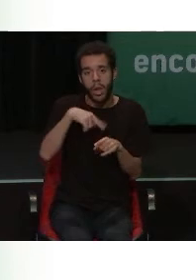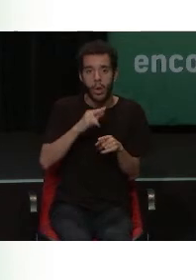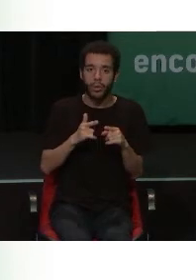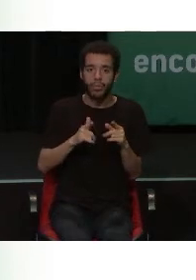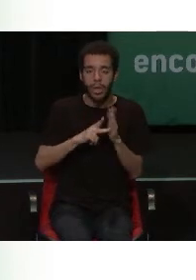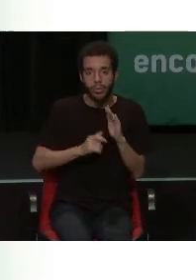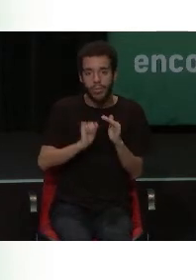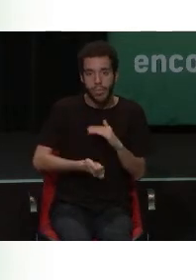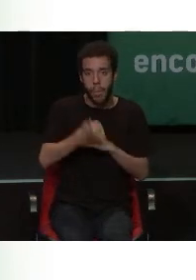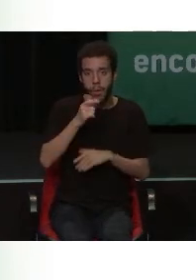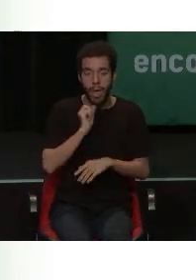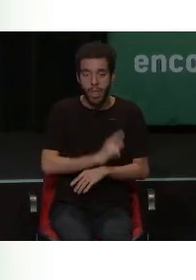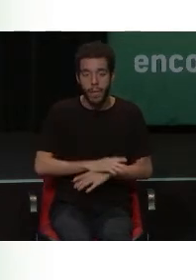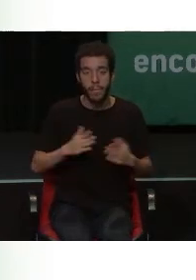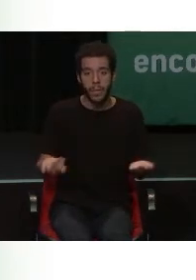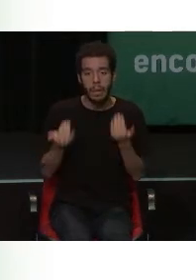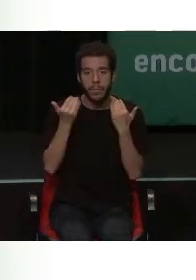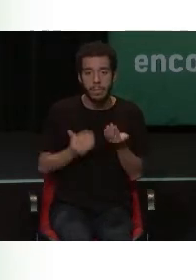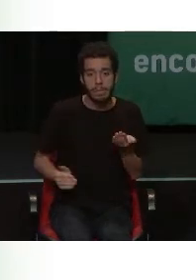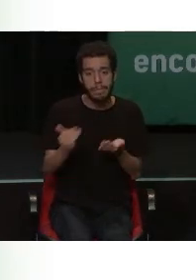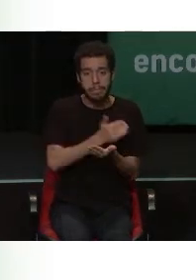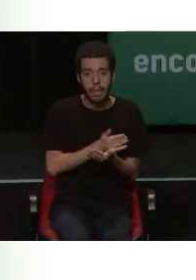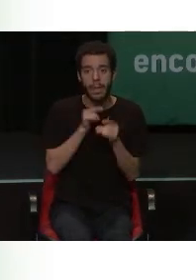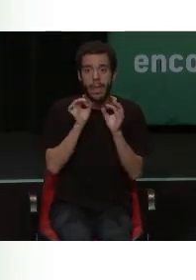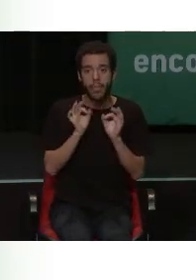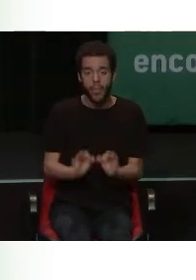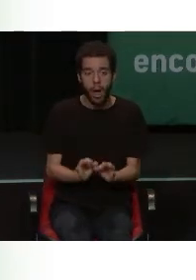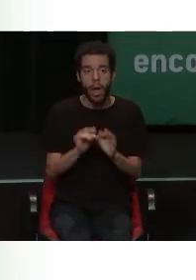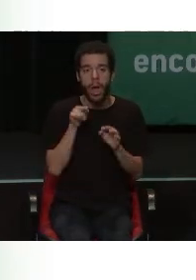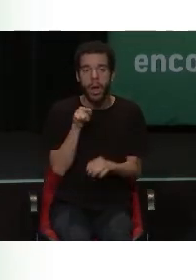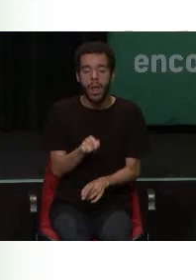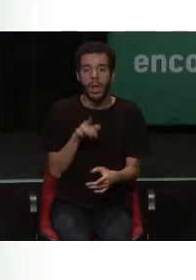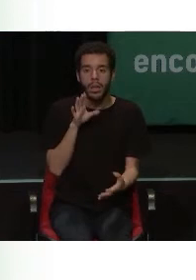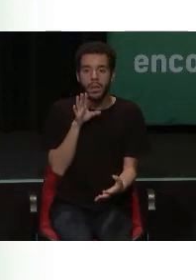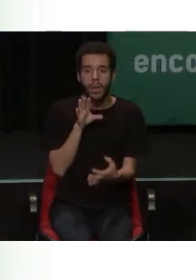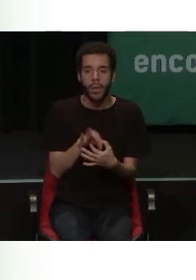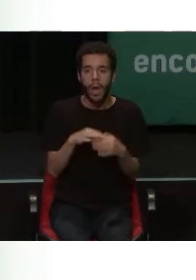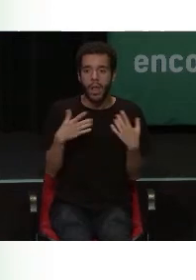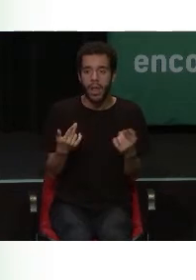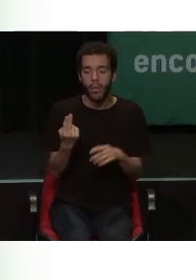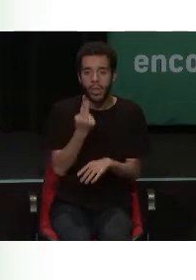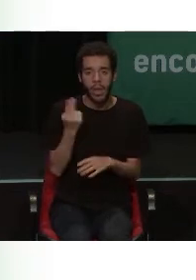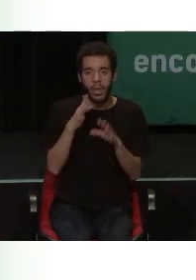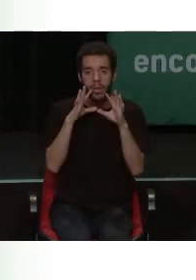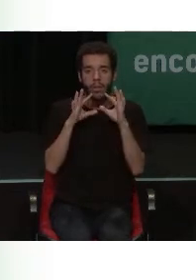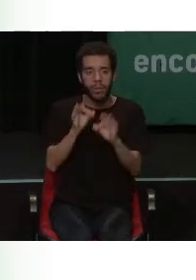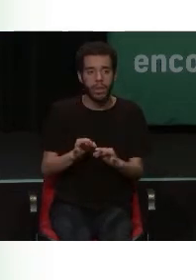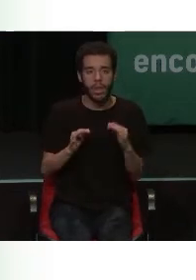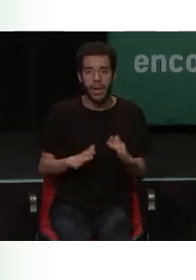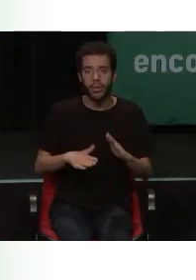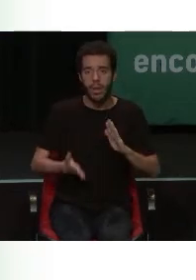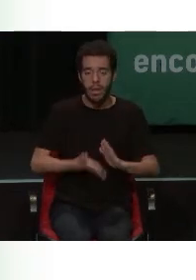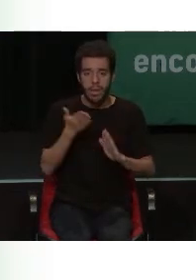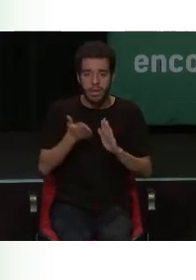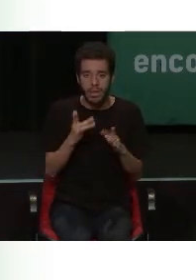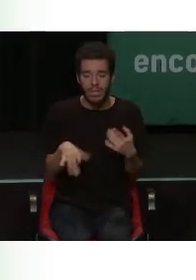Estes dados foram recolhidos, parte deles, na Unidade de Cuidados Intensivos de Santa Maria